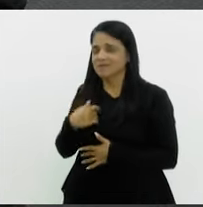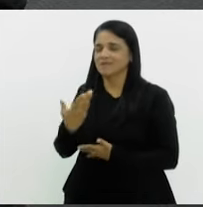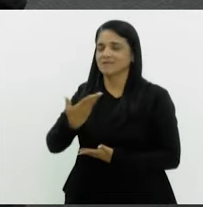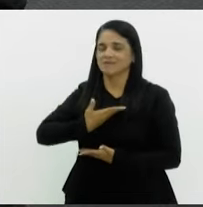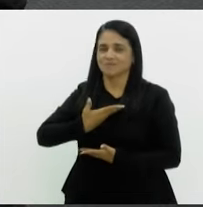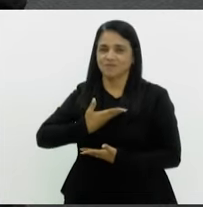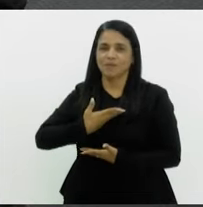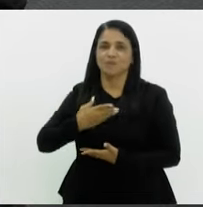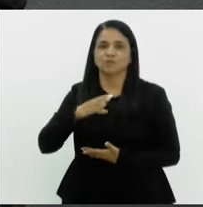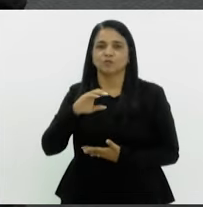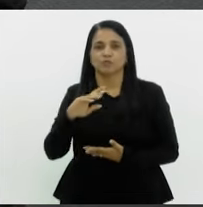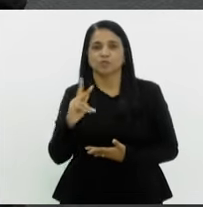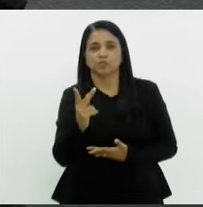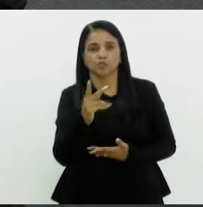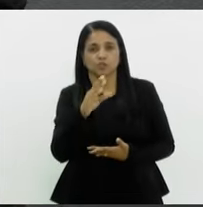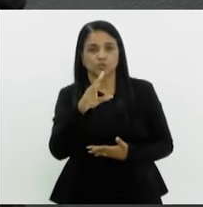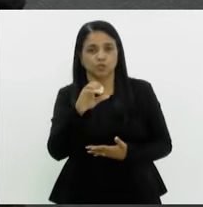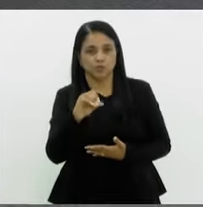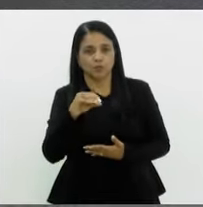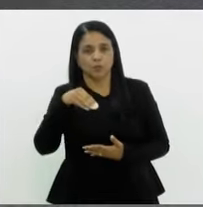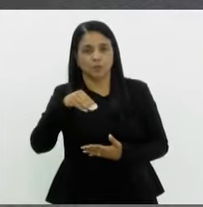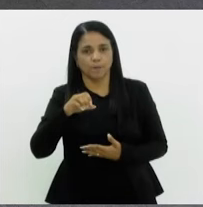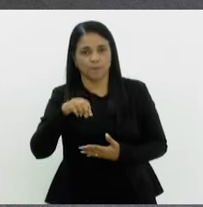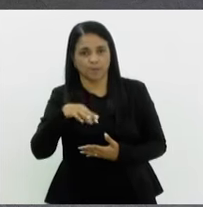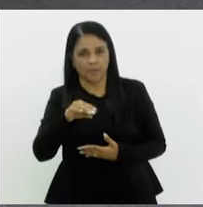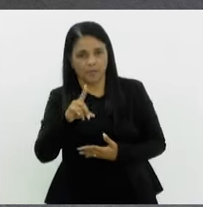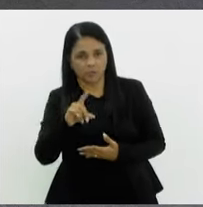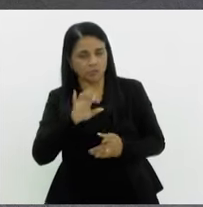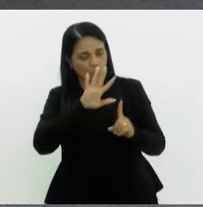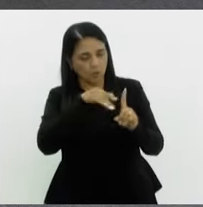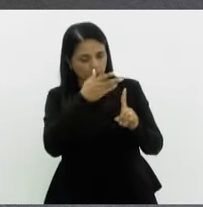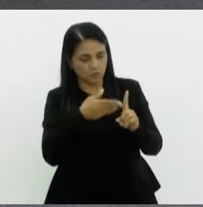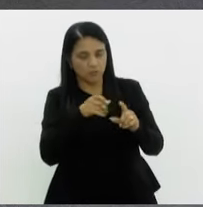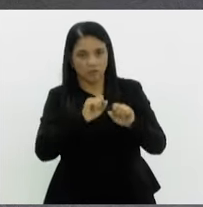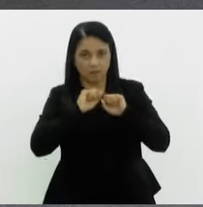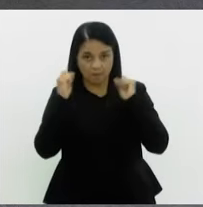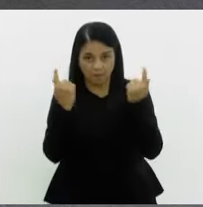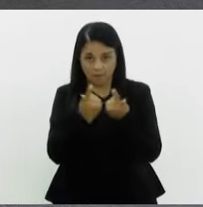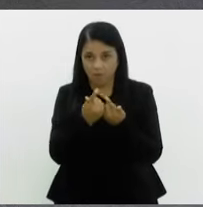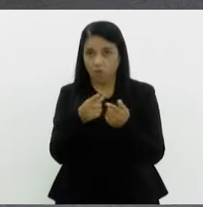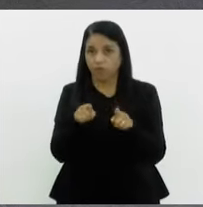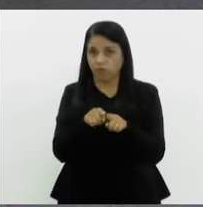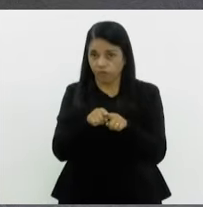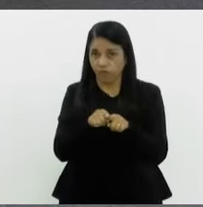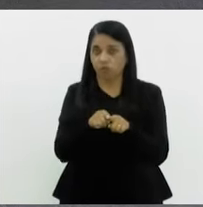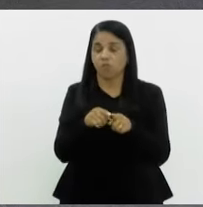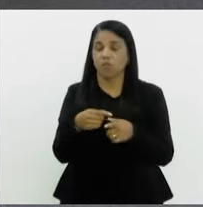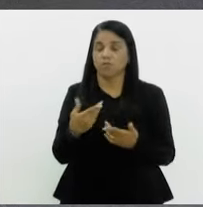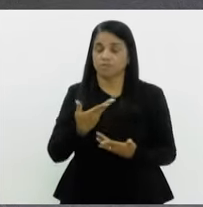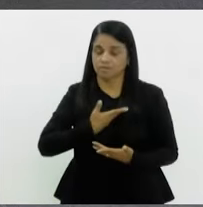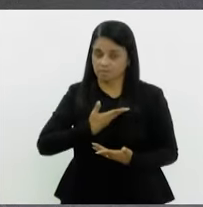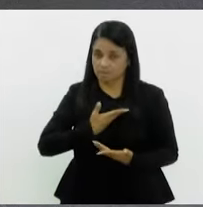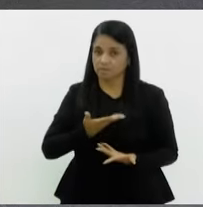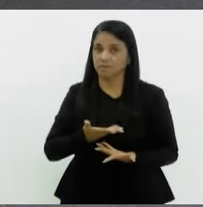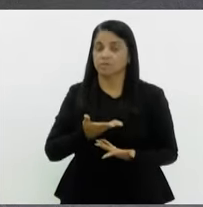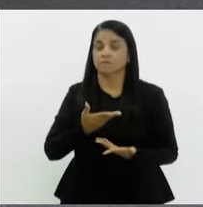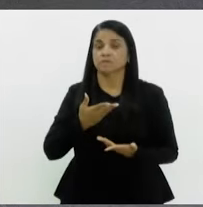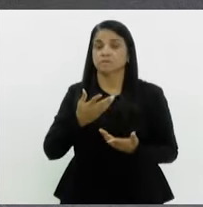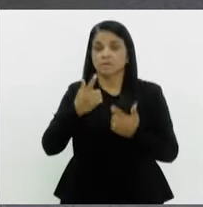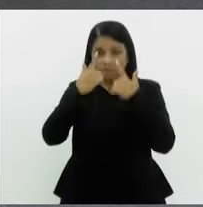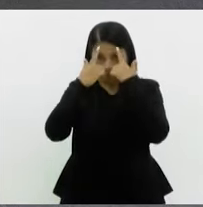e homenageado ele aqui na LERJ. Então, outra coisa, uma parte da violência da